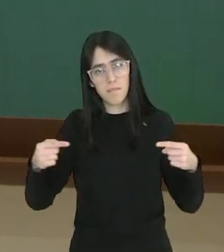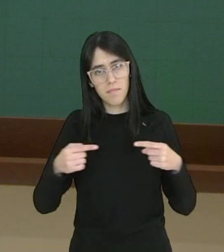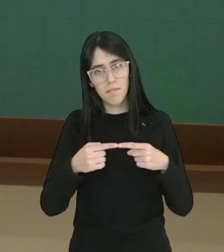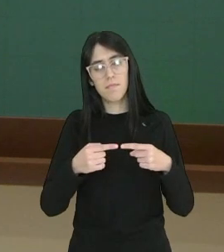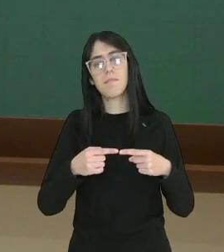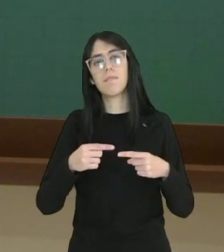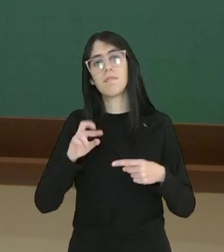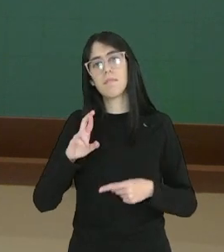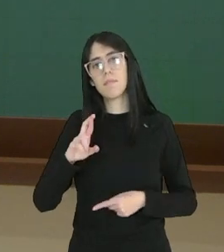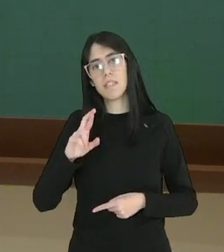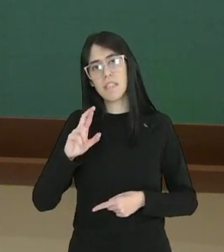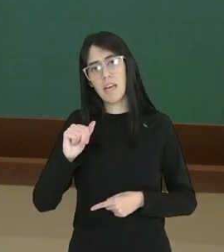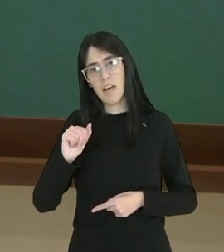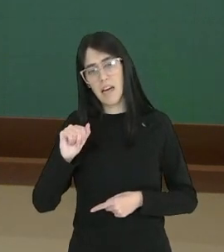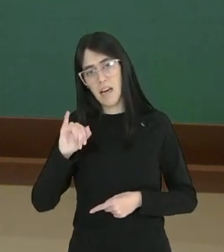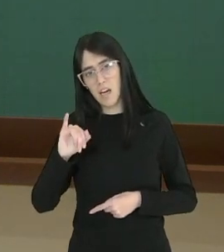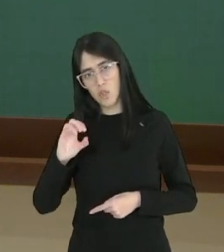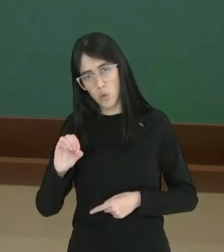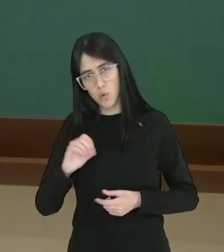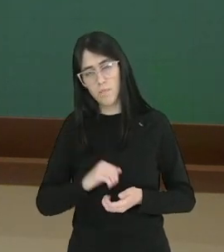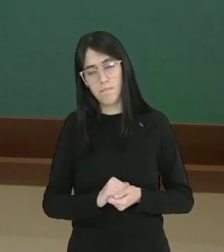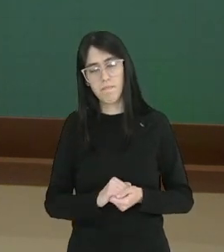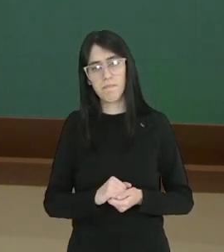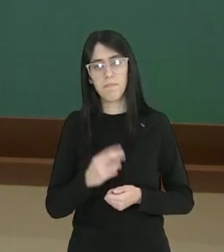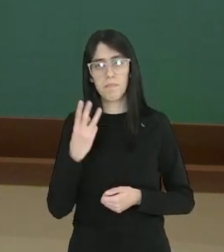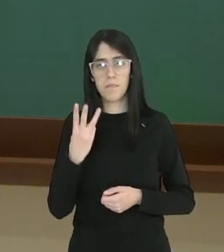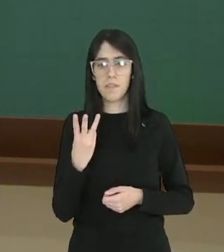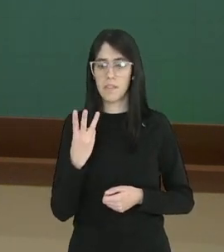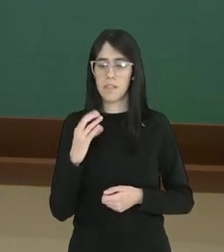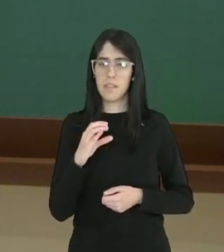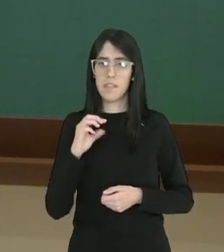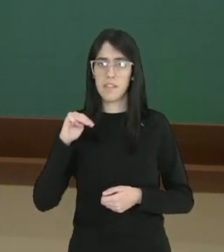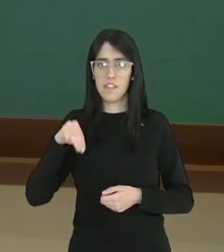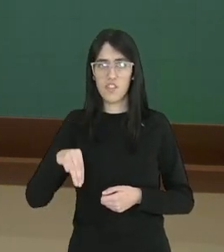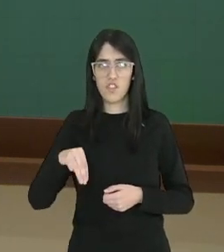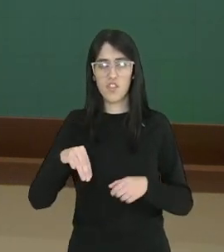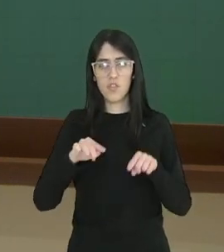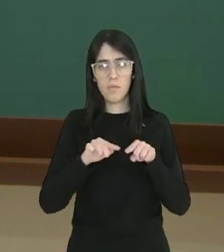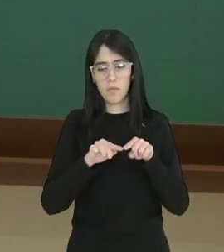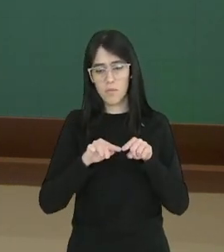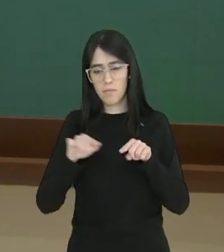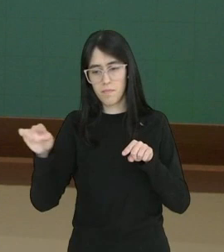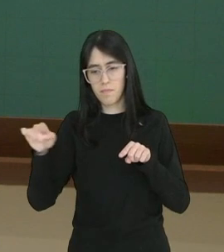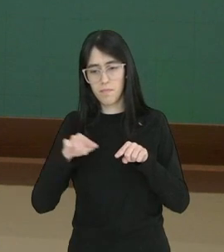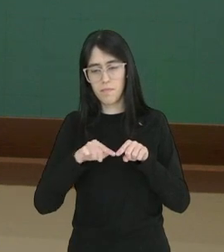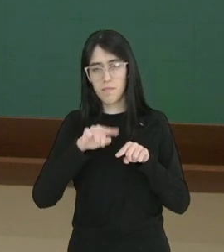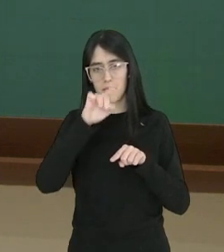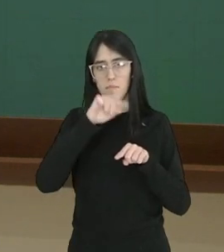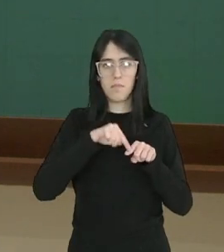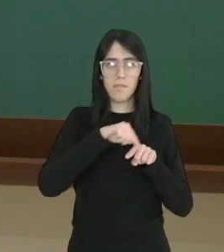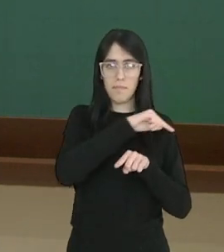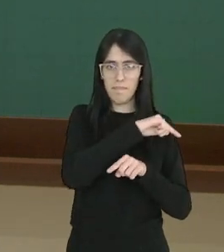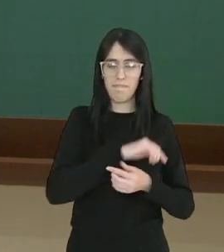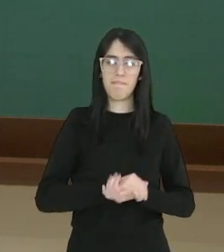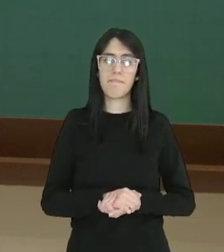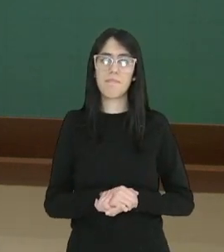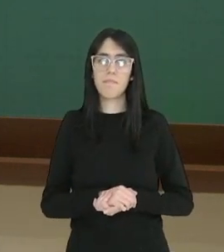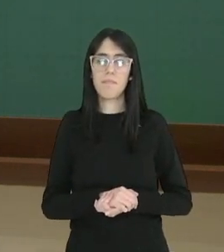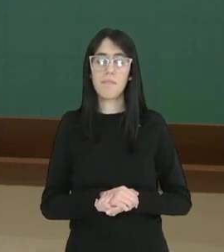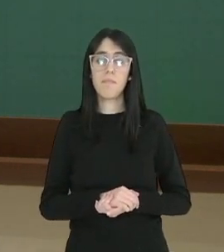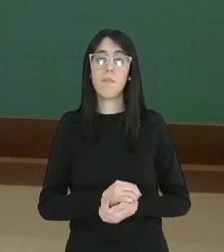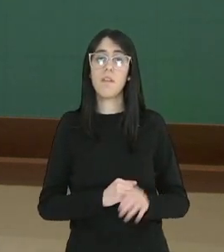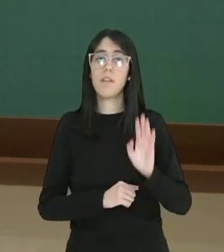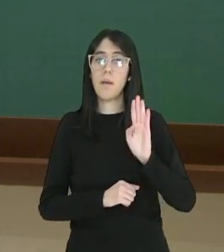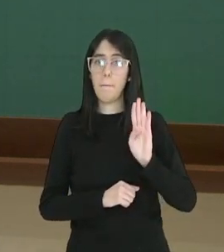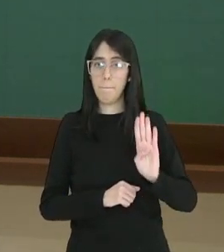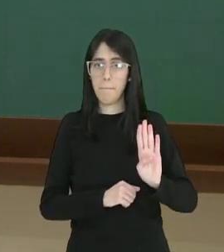localizados a exatamente 3 centímetros do ponto central da circunferência, ok? Na letra